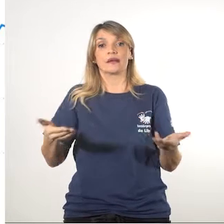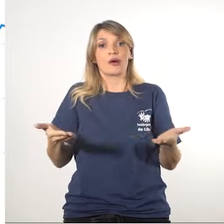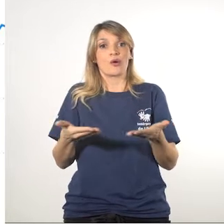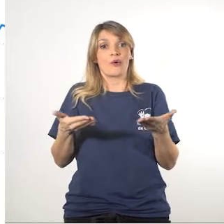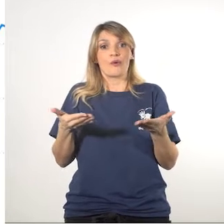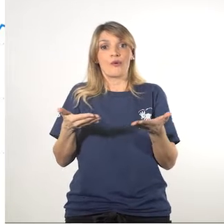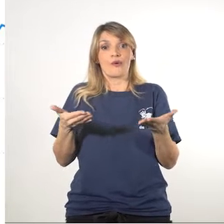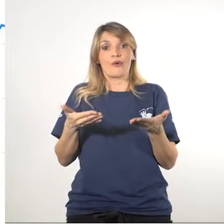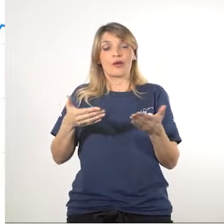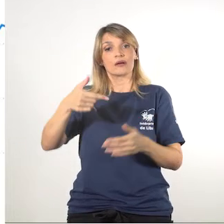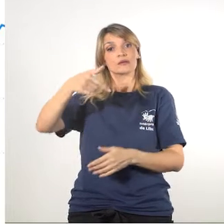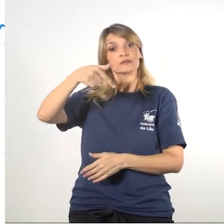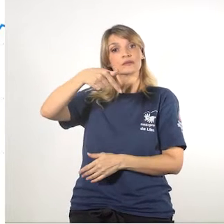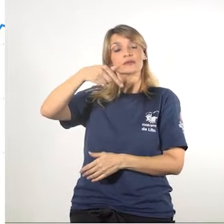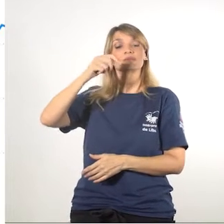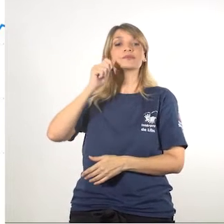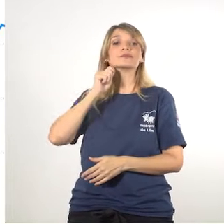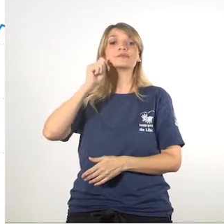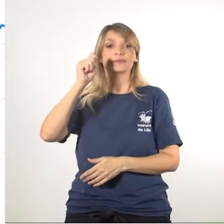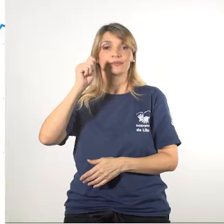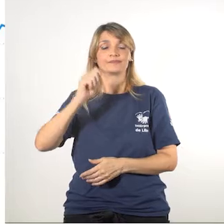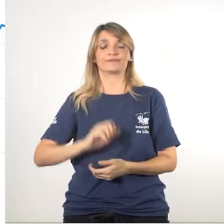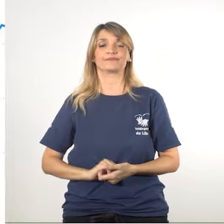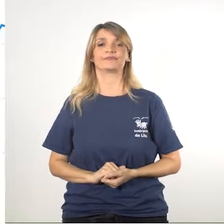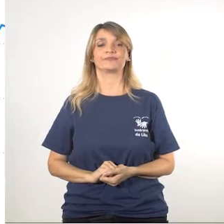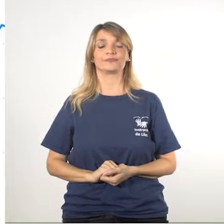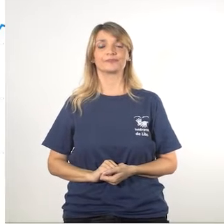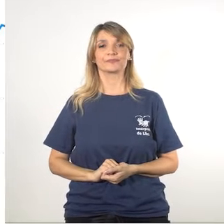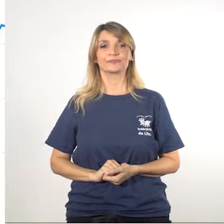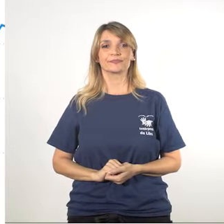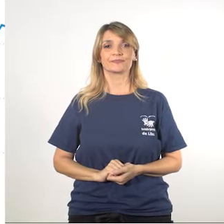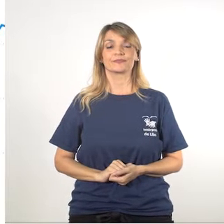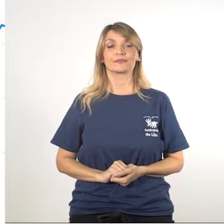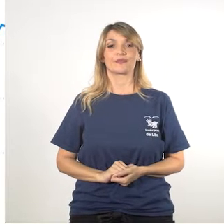agora em 7 de abril, né?